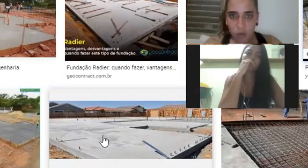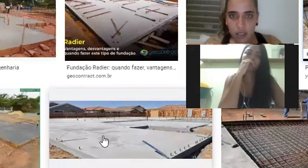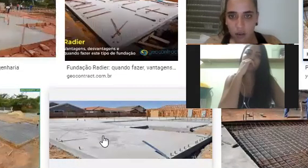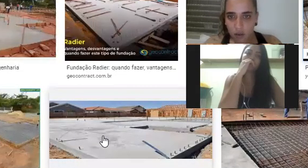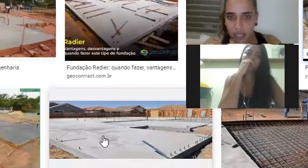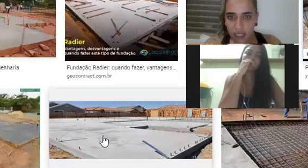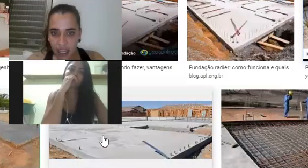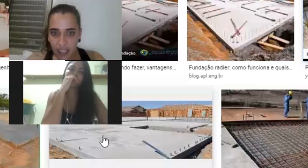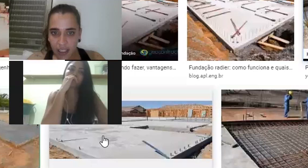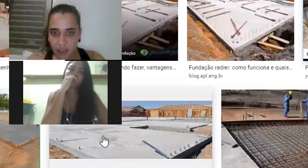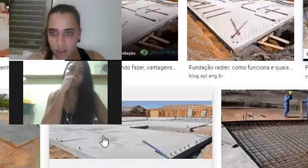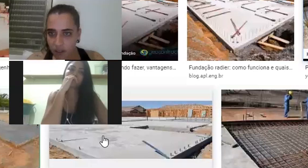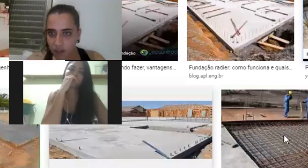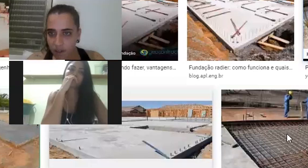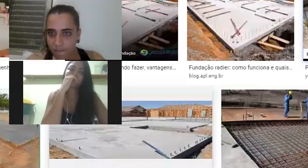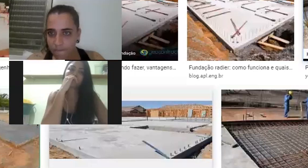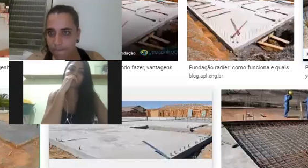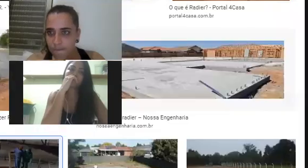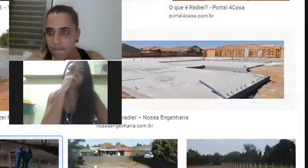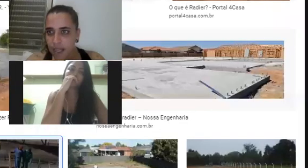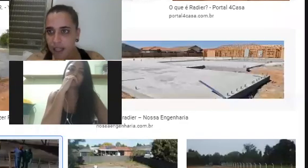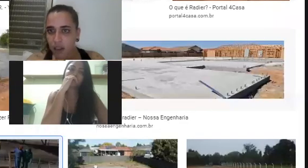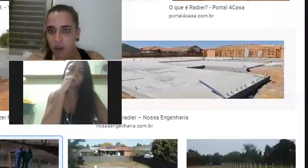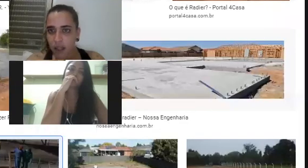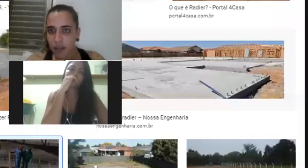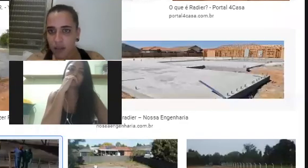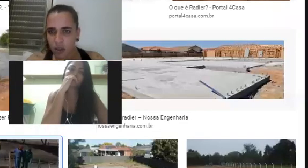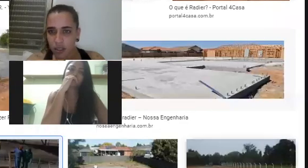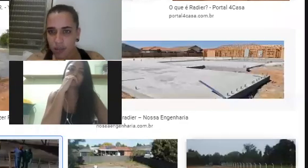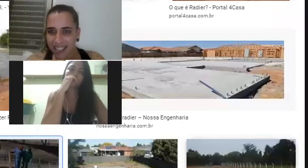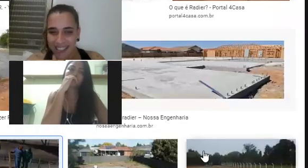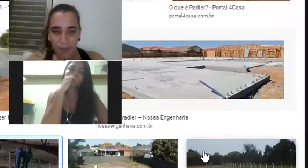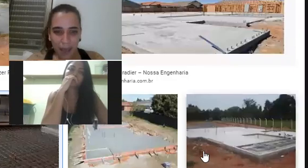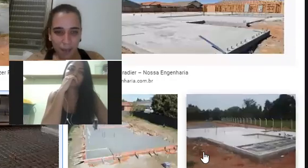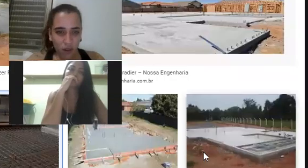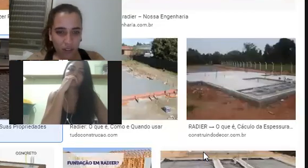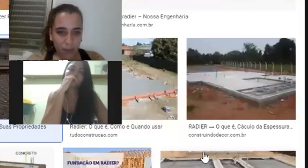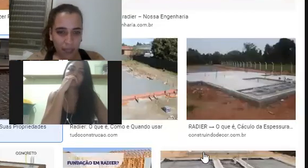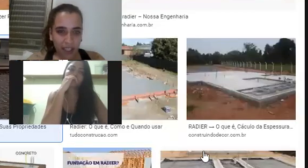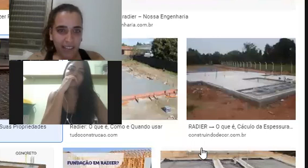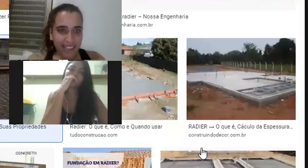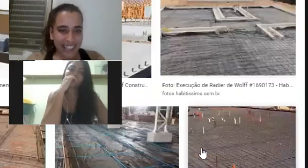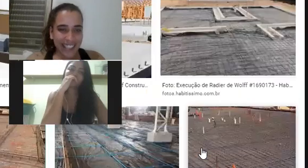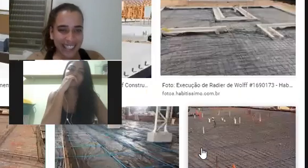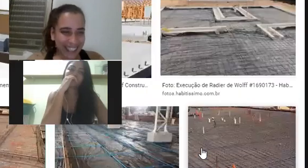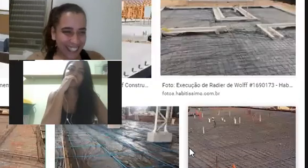Queria achar um sem concretar. Aqui, ó. Aqui, ó. Nossa, mas esse tá bem mal feito. Pera